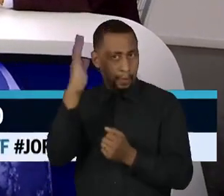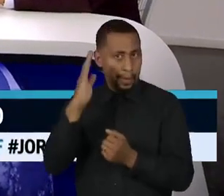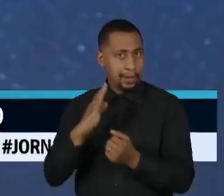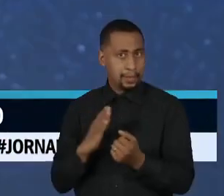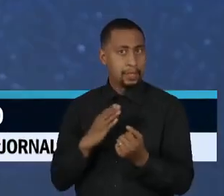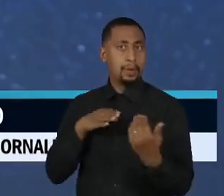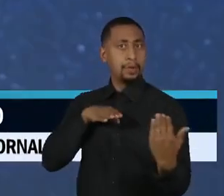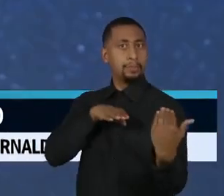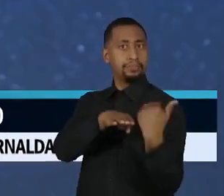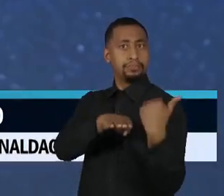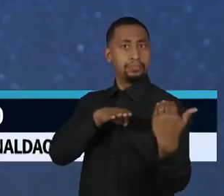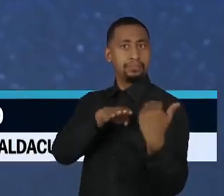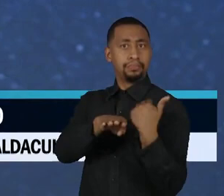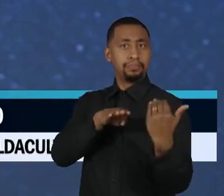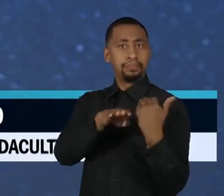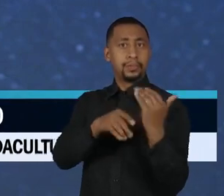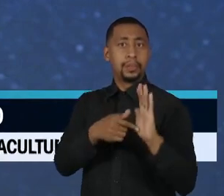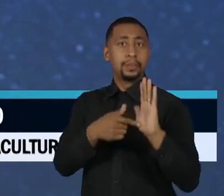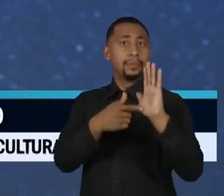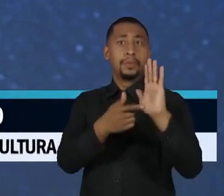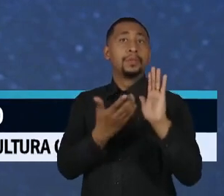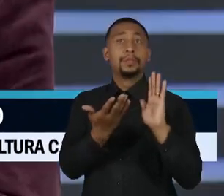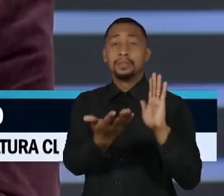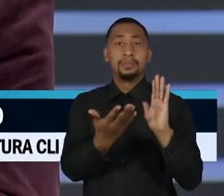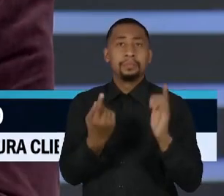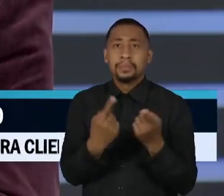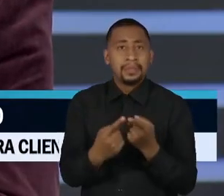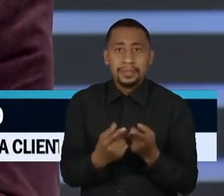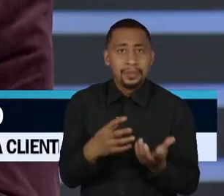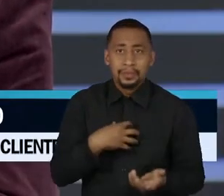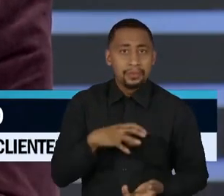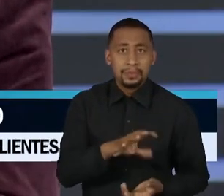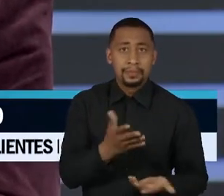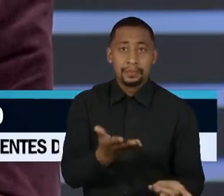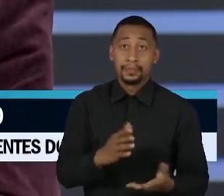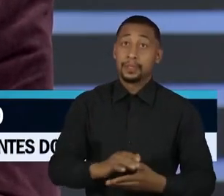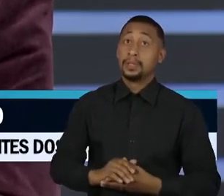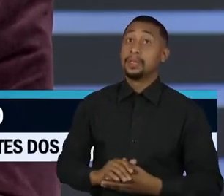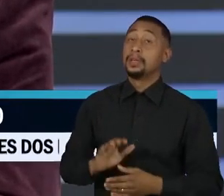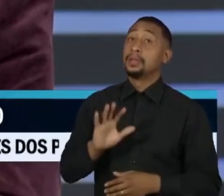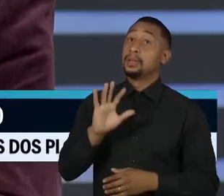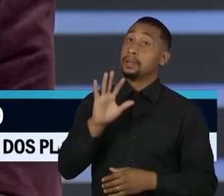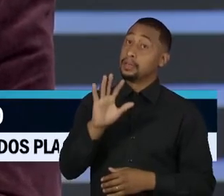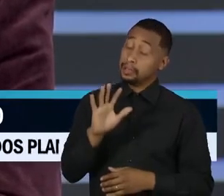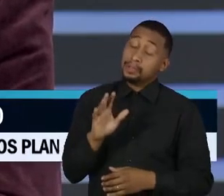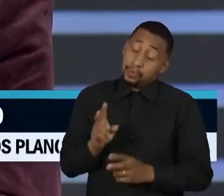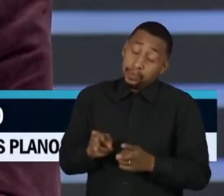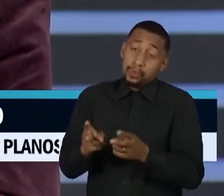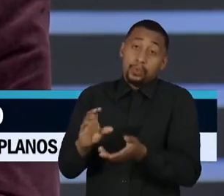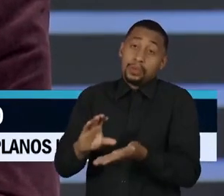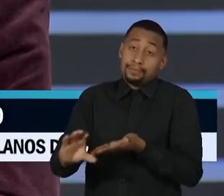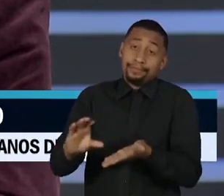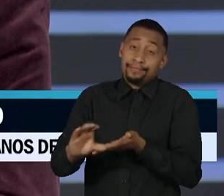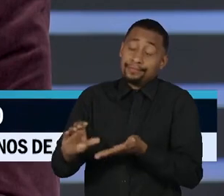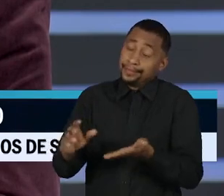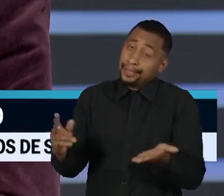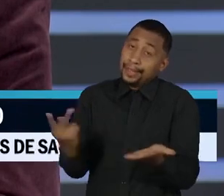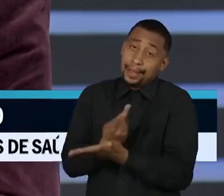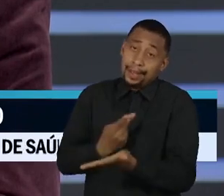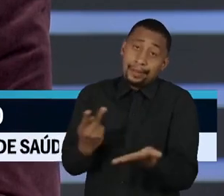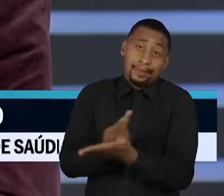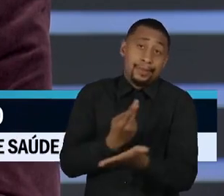caso, especificamente da mobilidade urbana? Bom, e continua persistindo nesse erro, né? Quando o governo federal